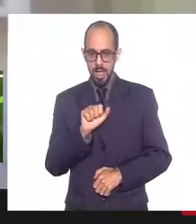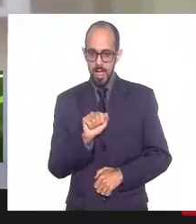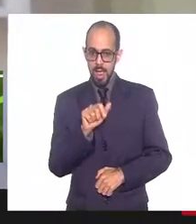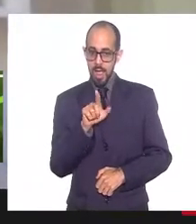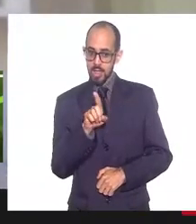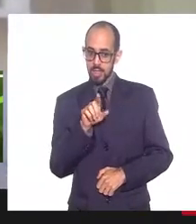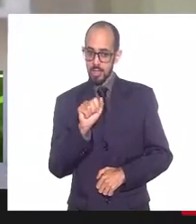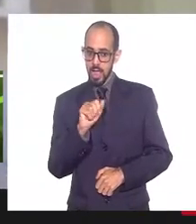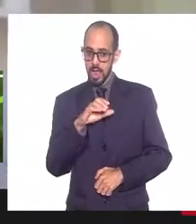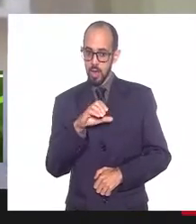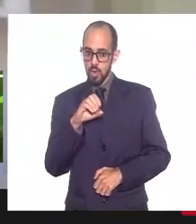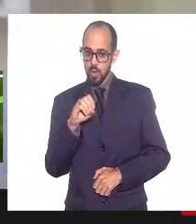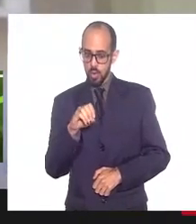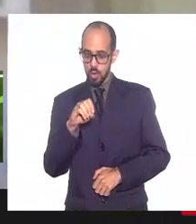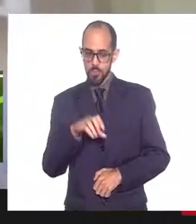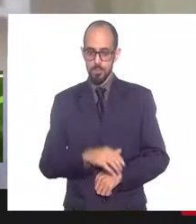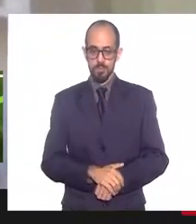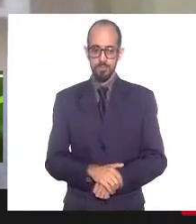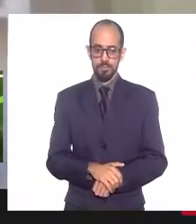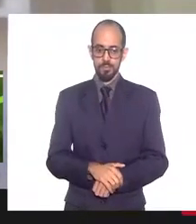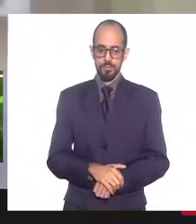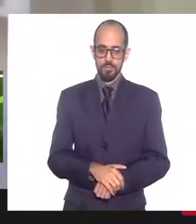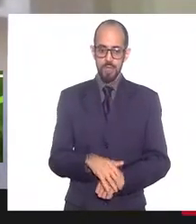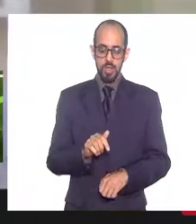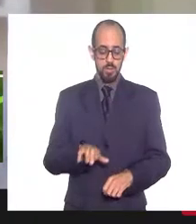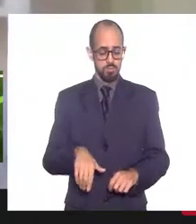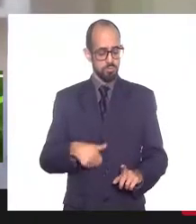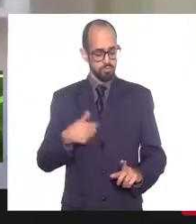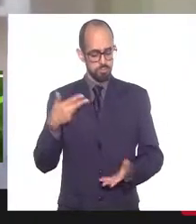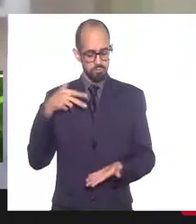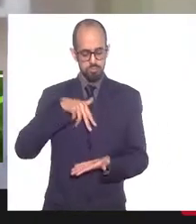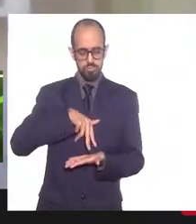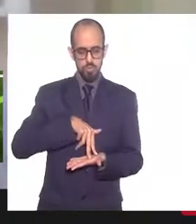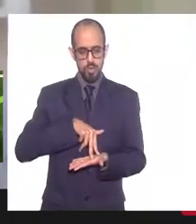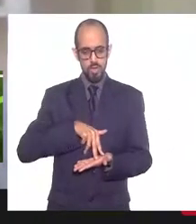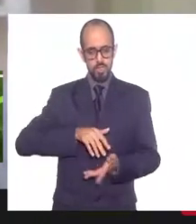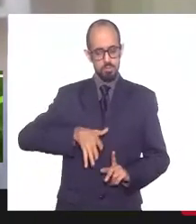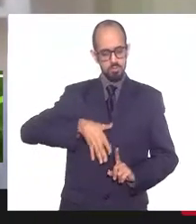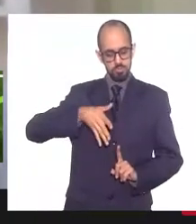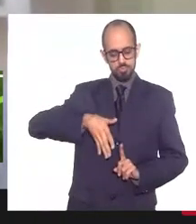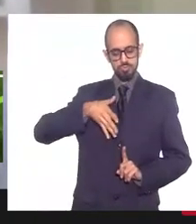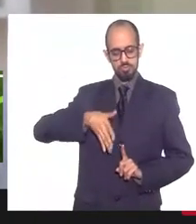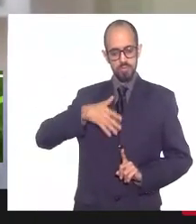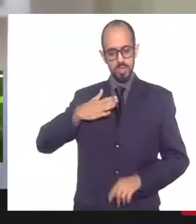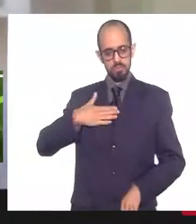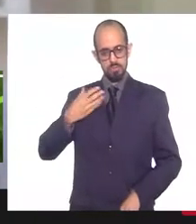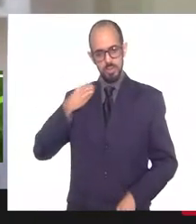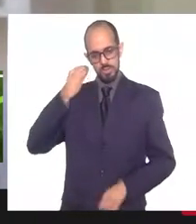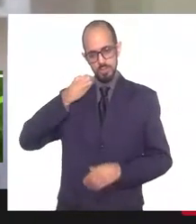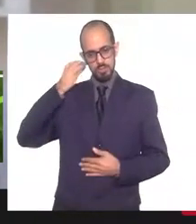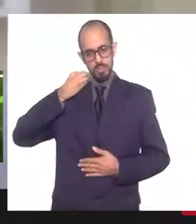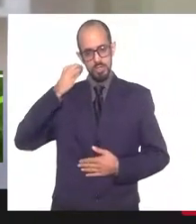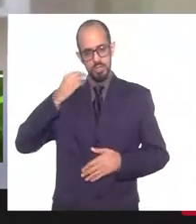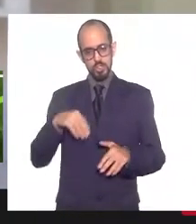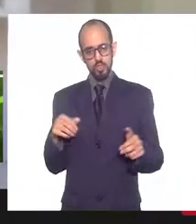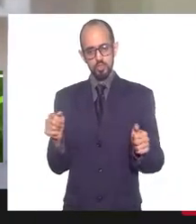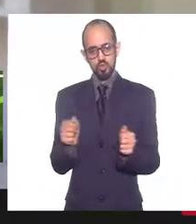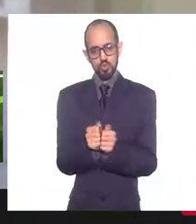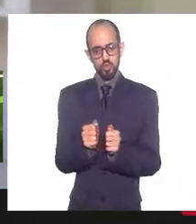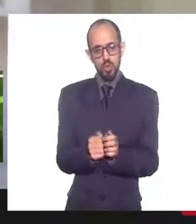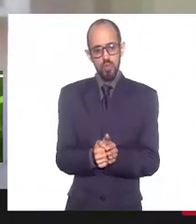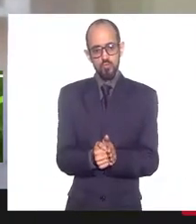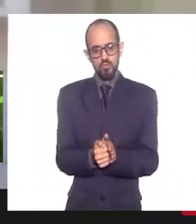das Casas de Axé da nossa região. Falo aqui de minhas vivências e lutas, juntamente com várias